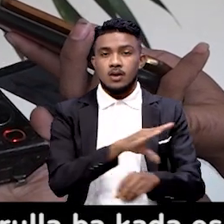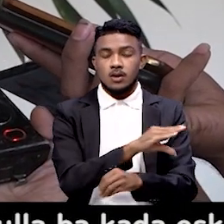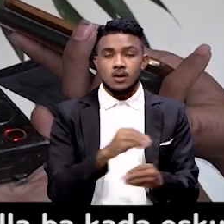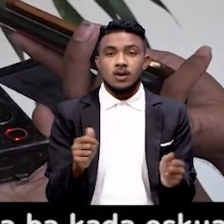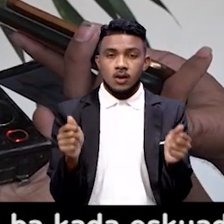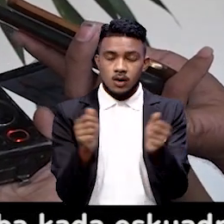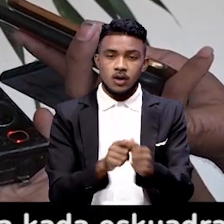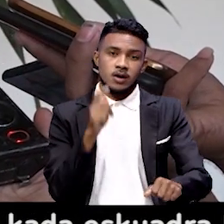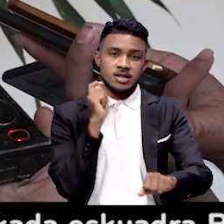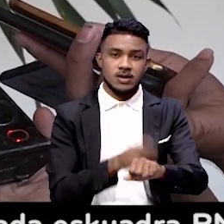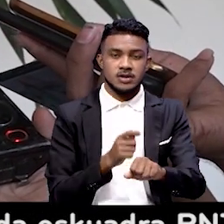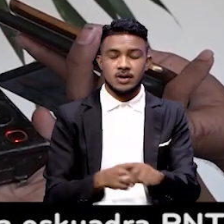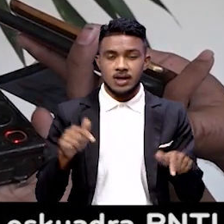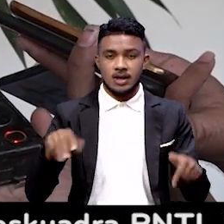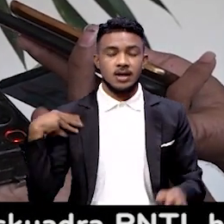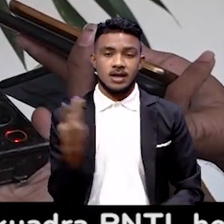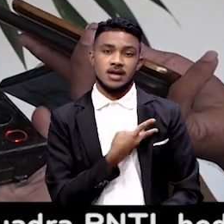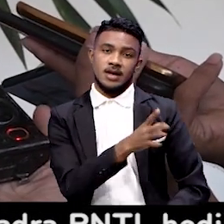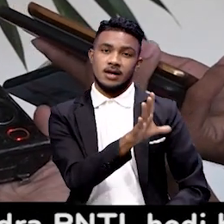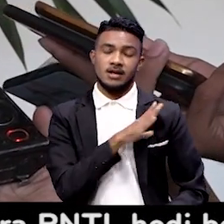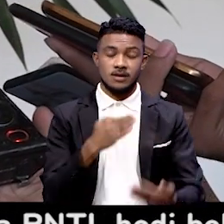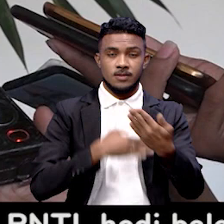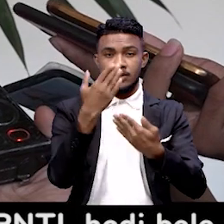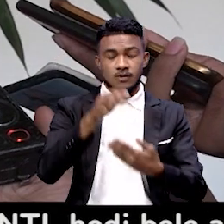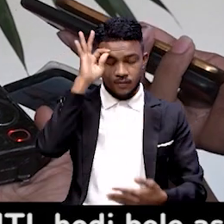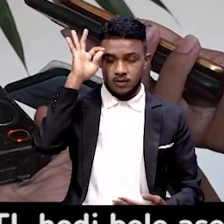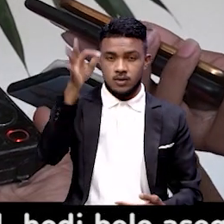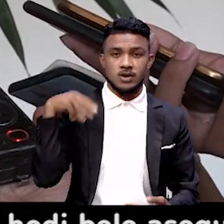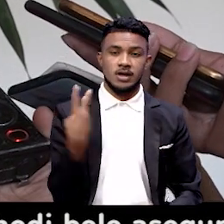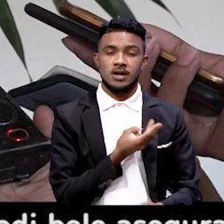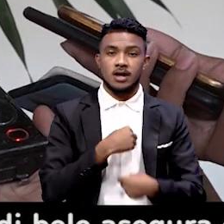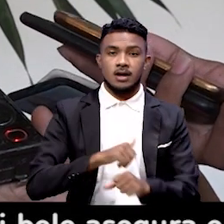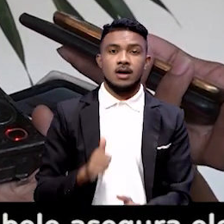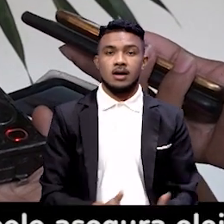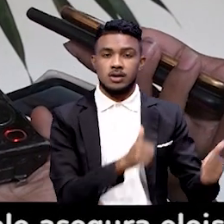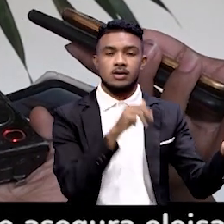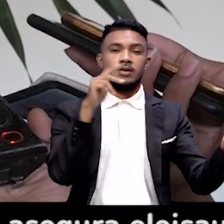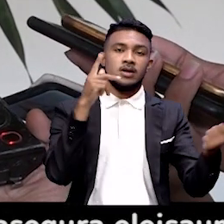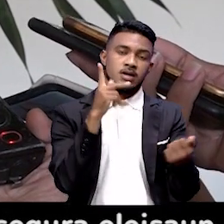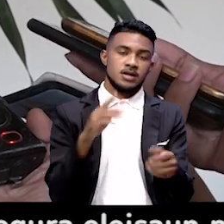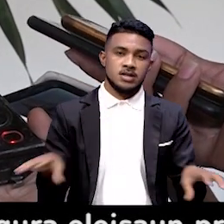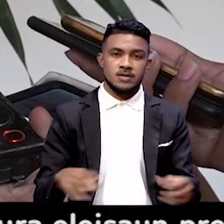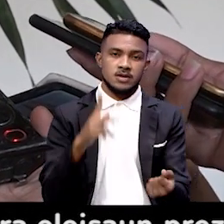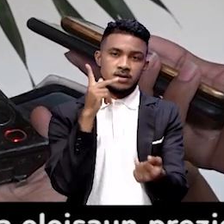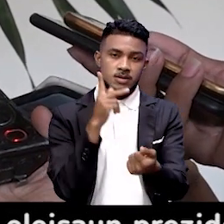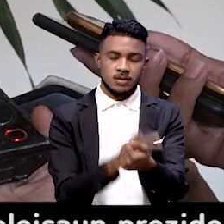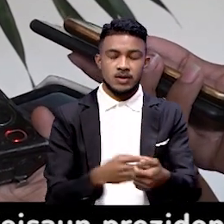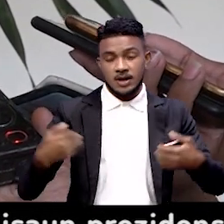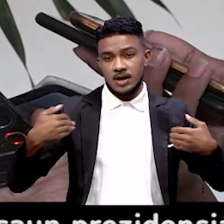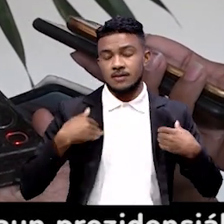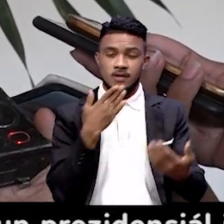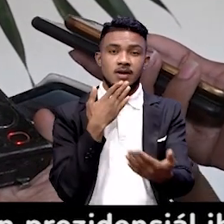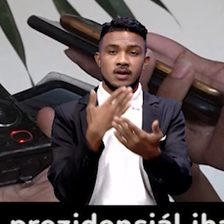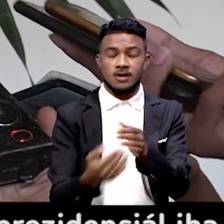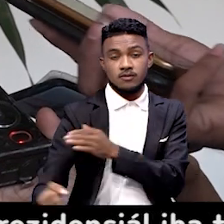espera kata ba oin ta bele establece sistema proteksan sosial nebe maka ade kuadu liu